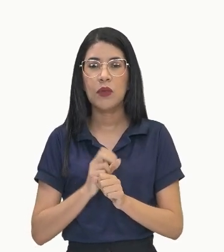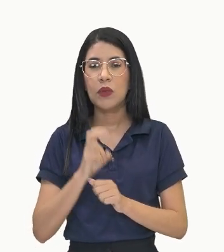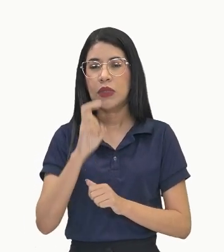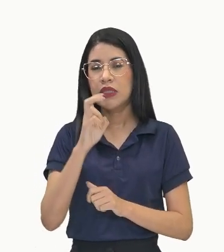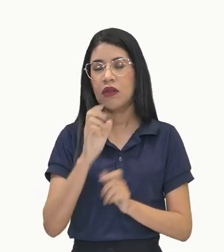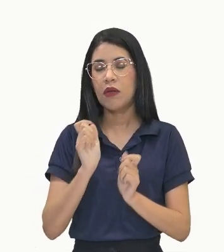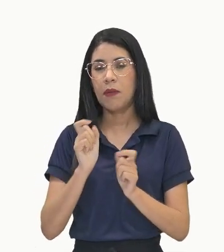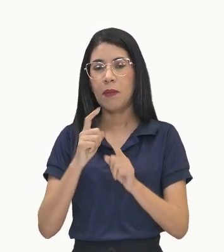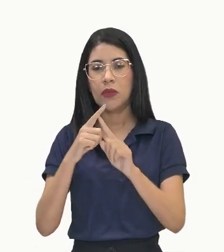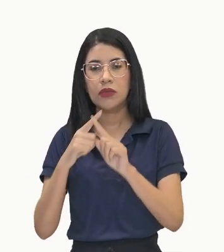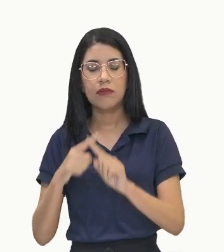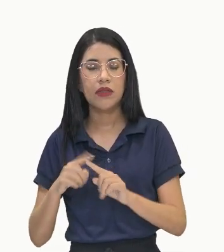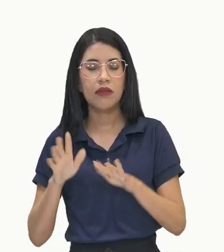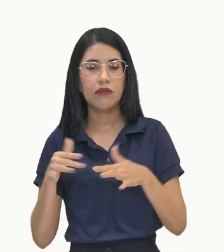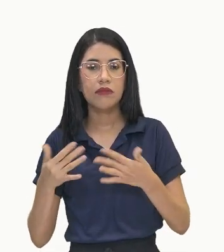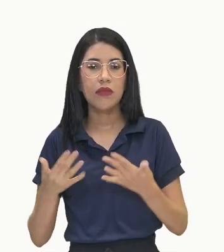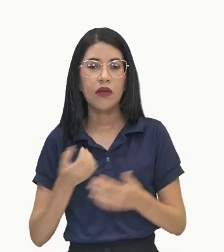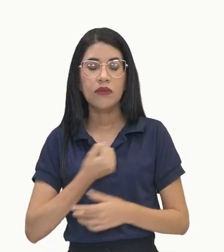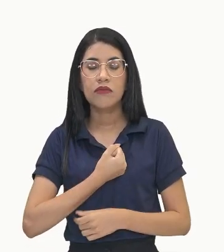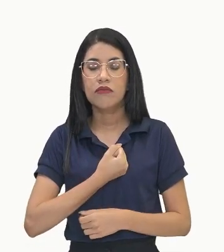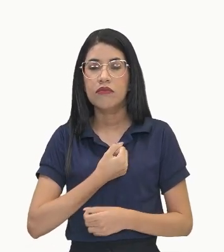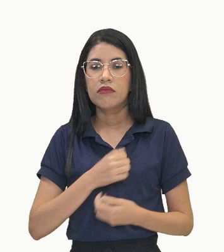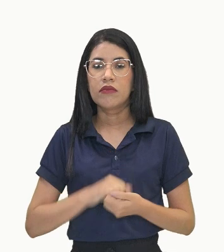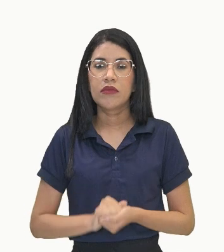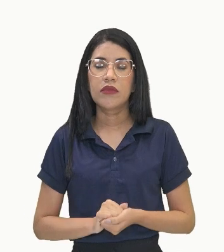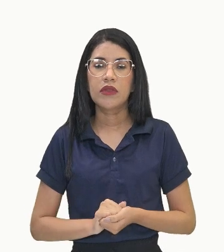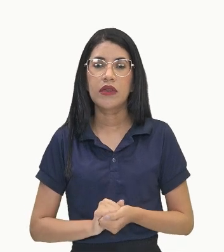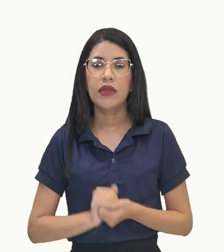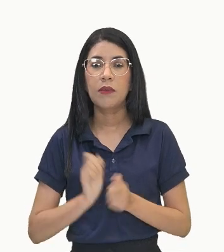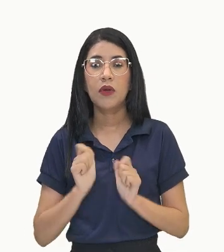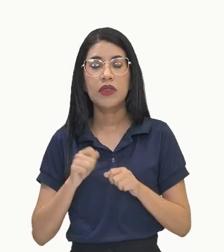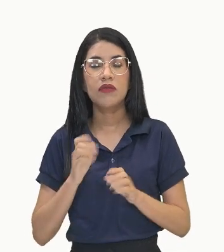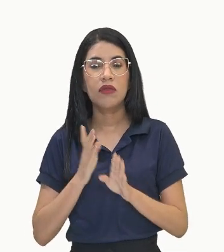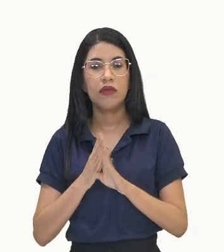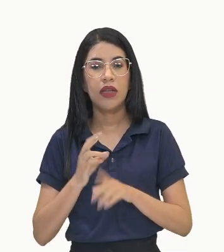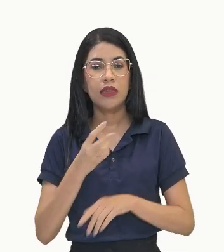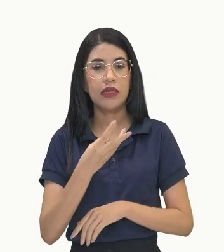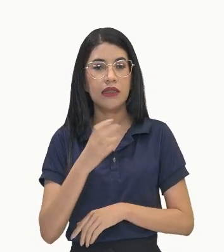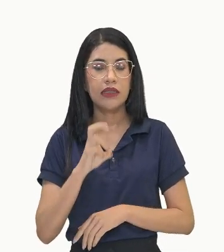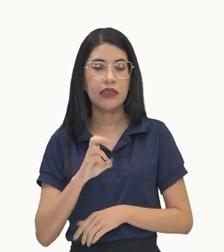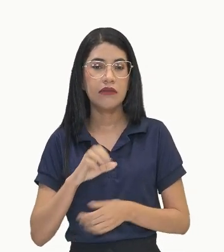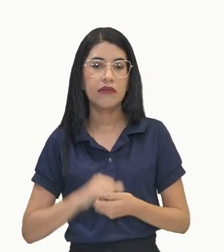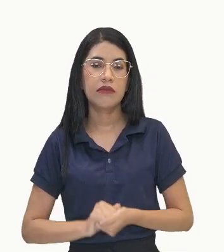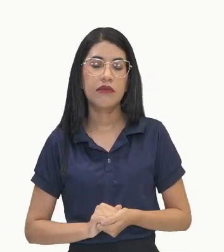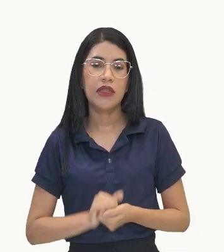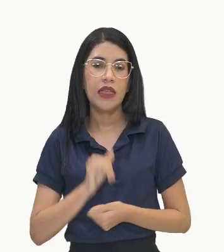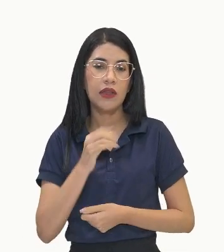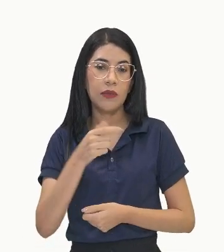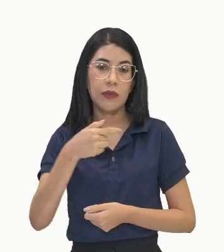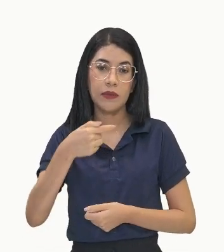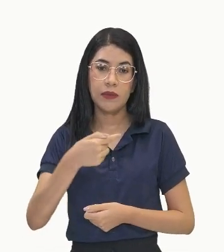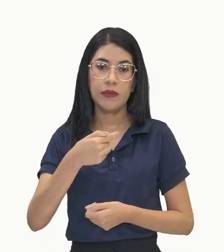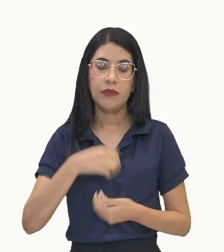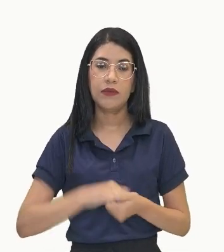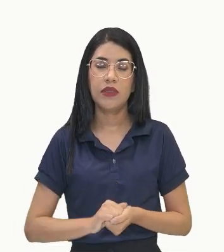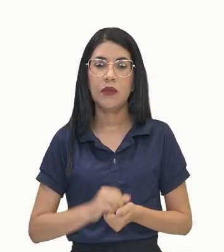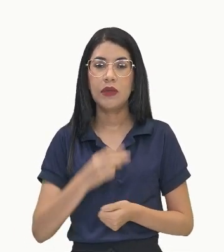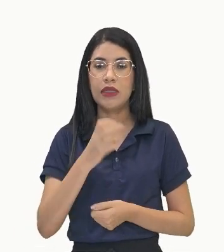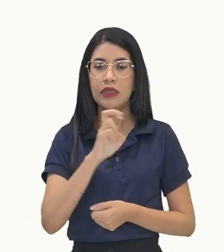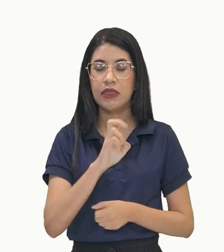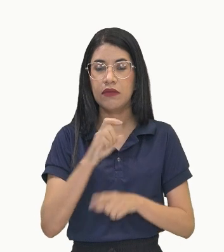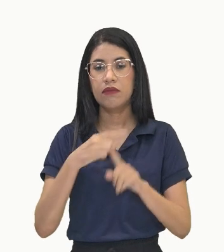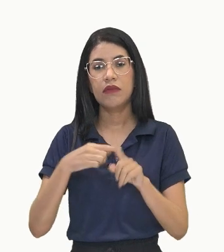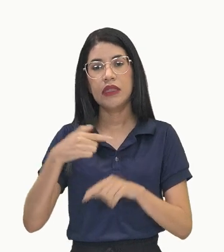5, né? Que dê 35. Quanto é que vai ser? 7. Então, aqui 35,